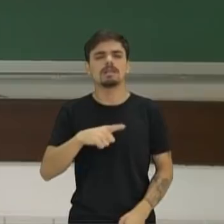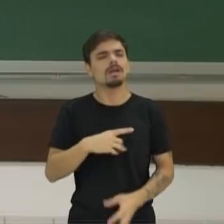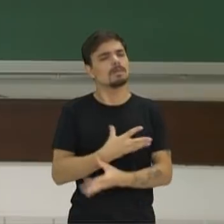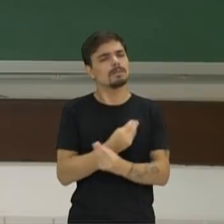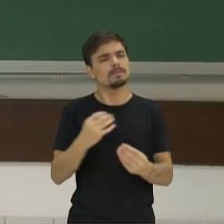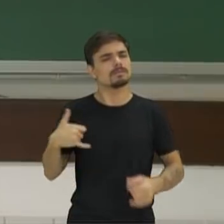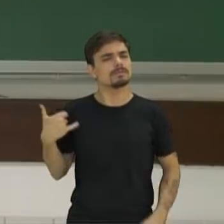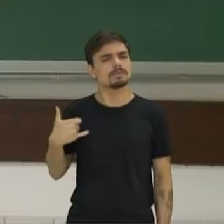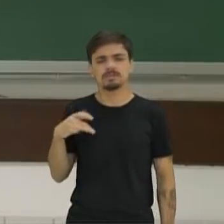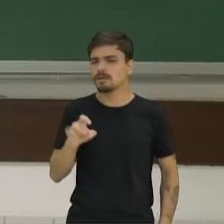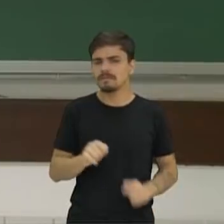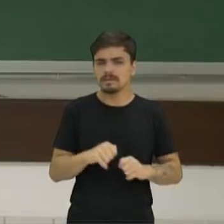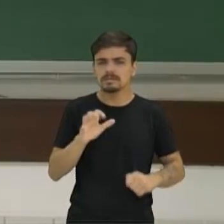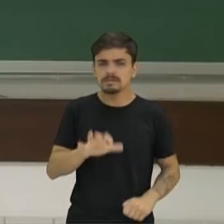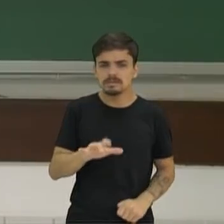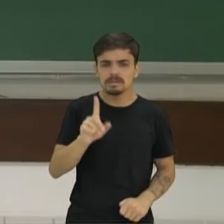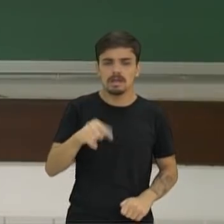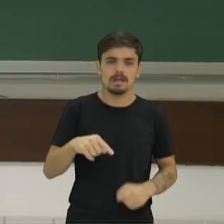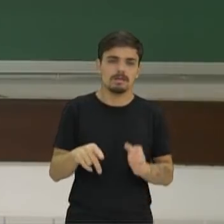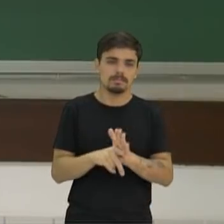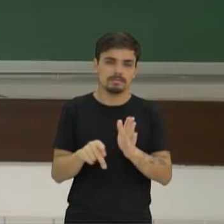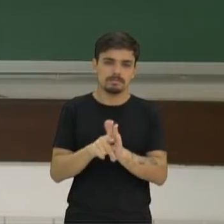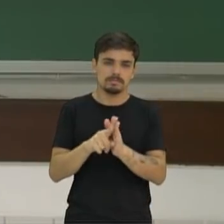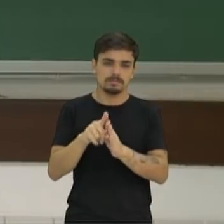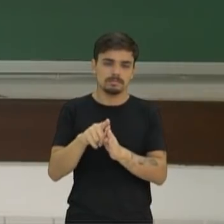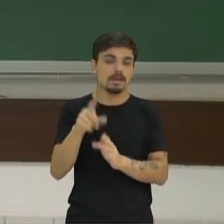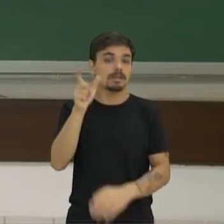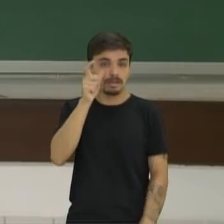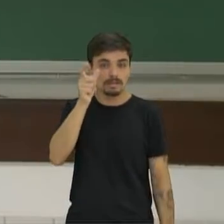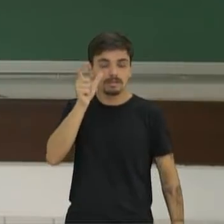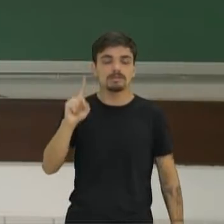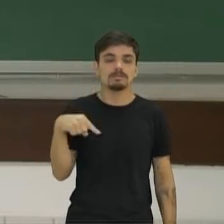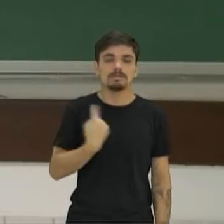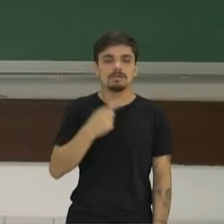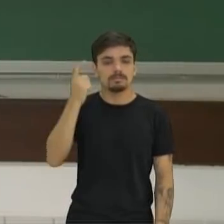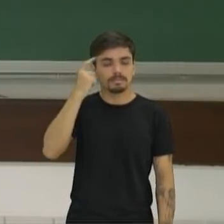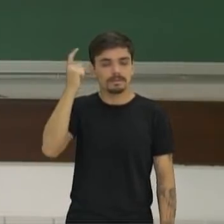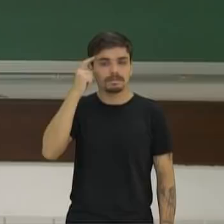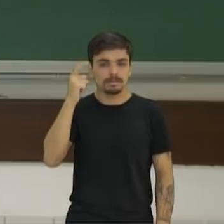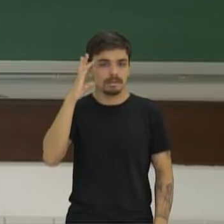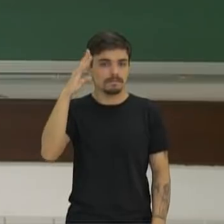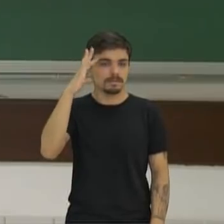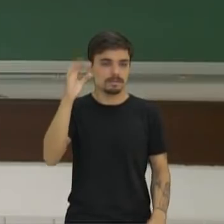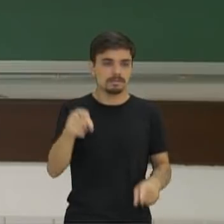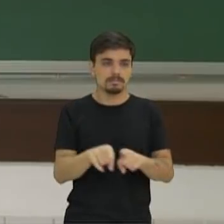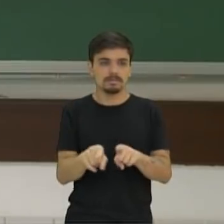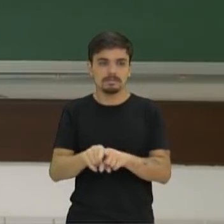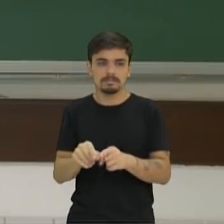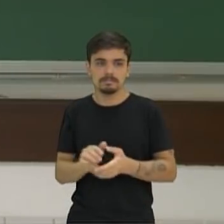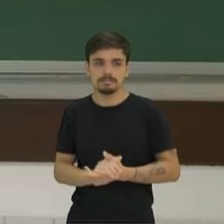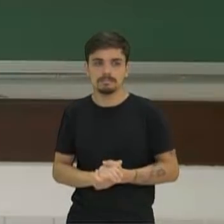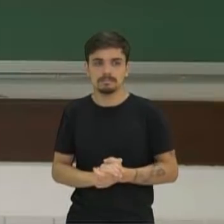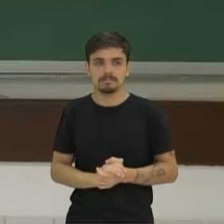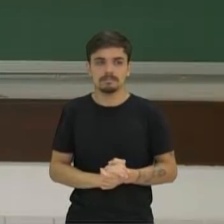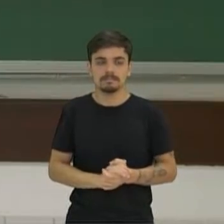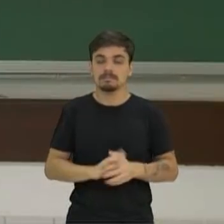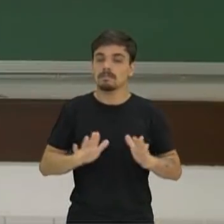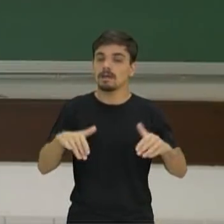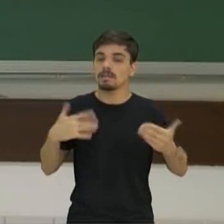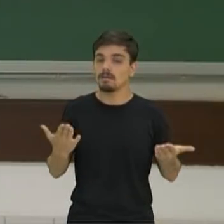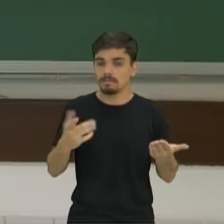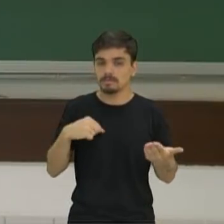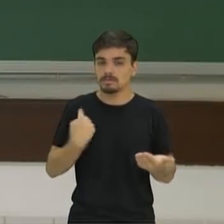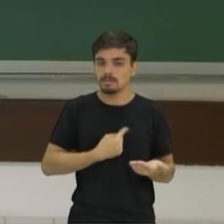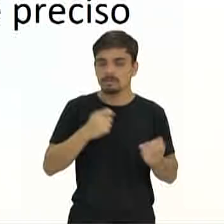anos e só faz isso? Então são questões interessantes para a gente pensar e refletir. Talvez a gente